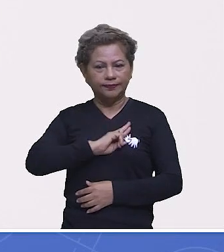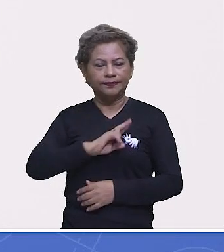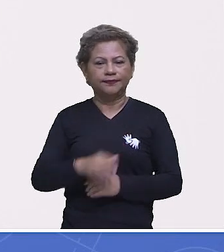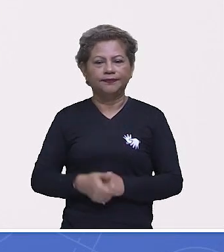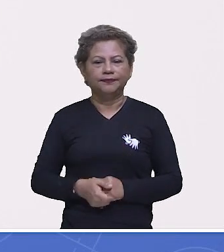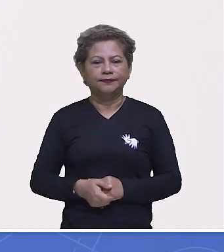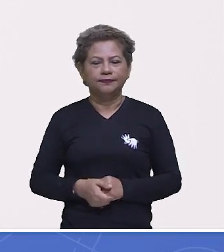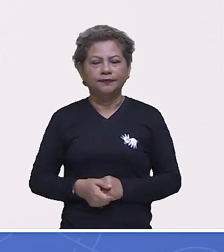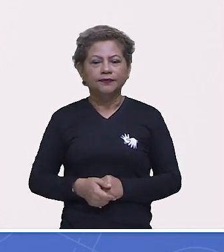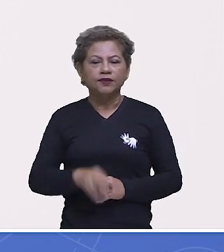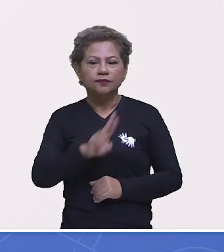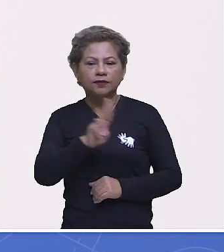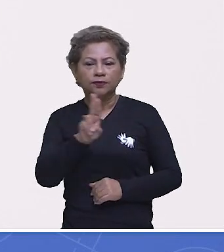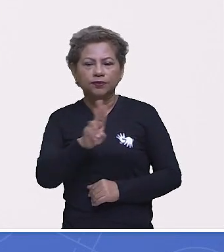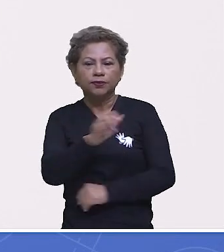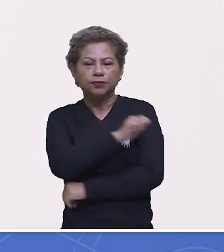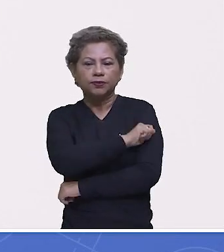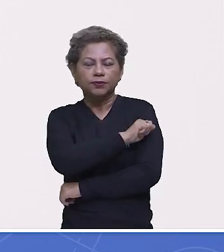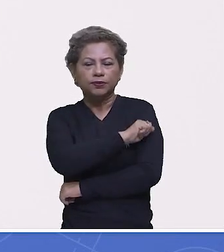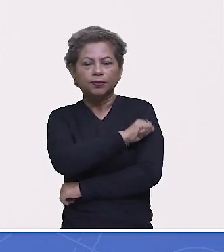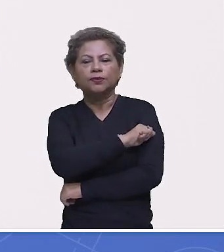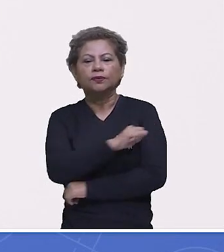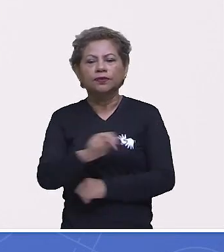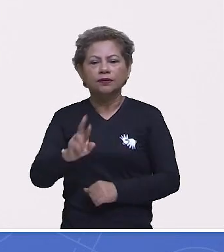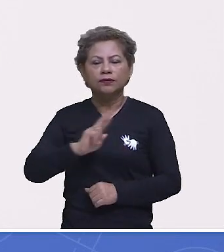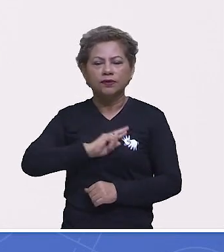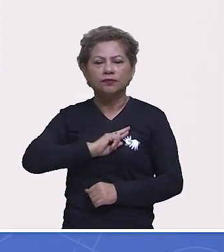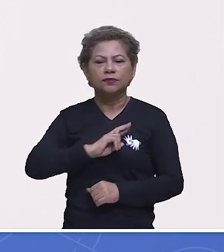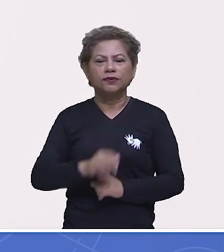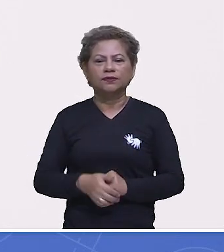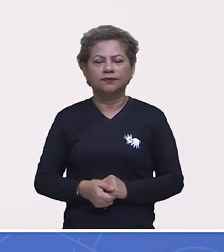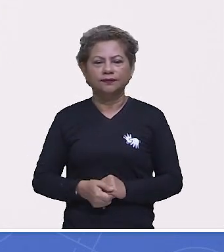Deixa eu ver aqui qual foi a primeira que respondeu.